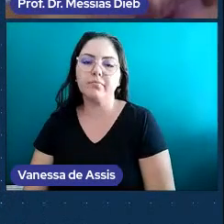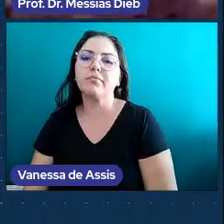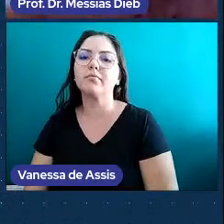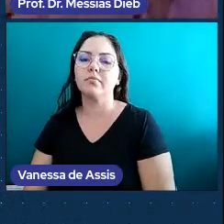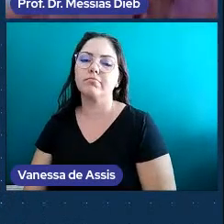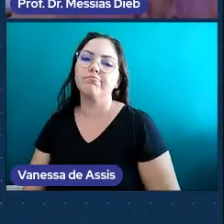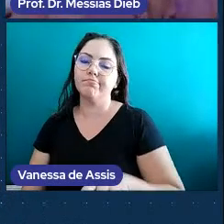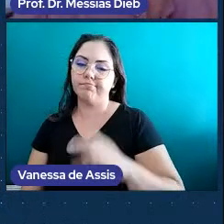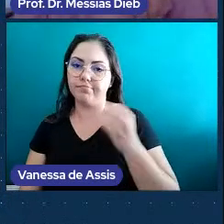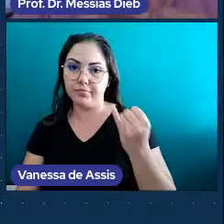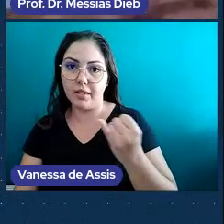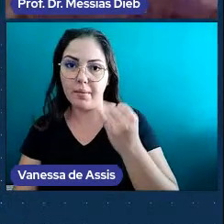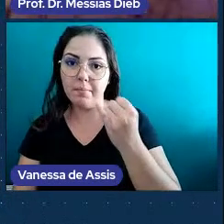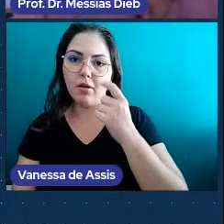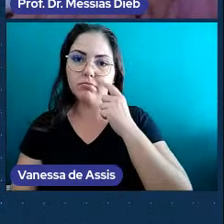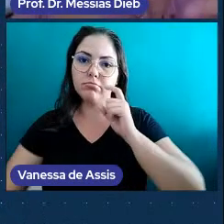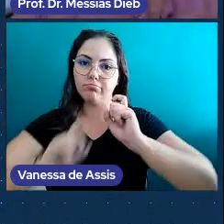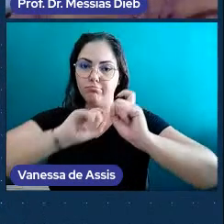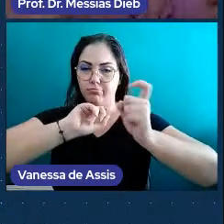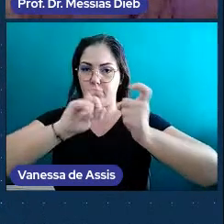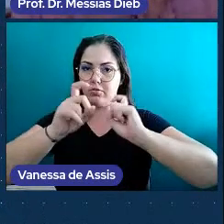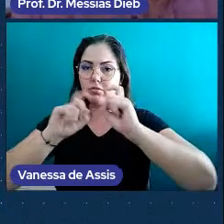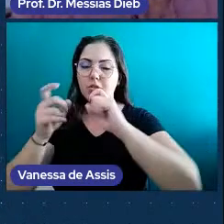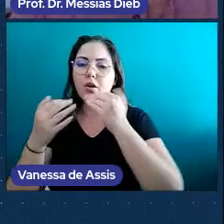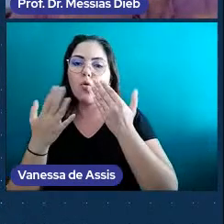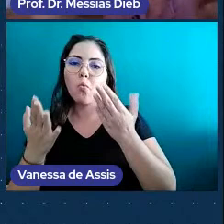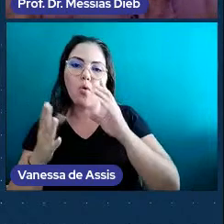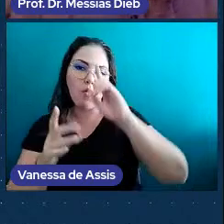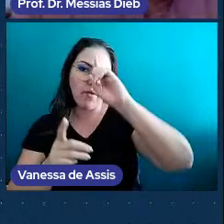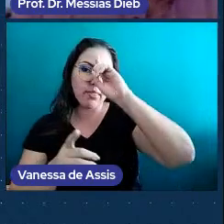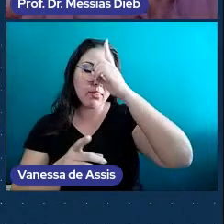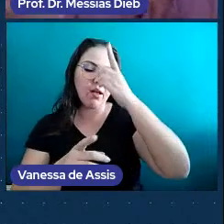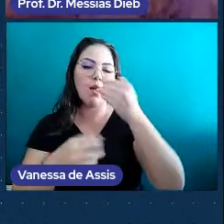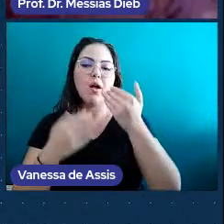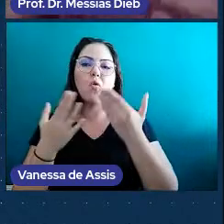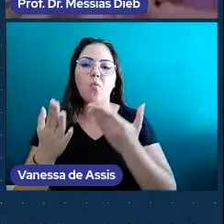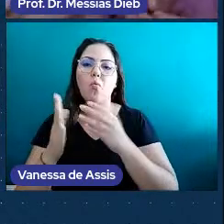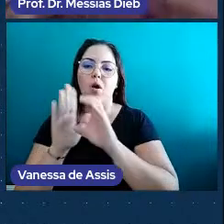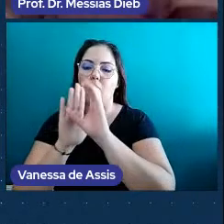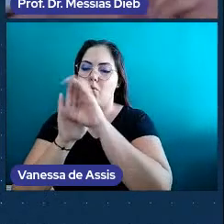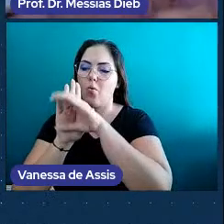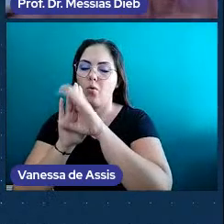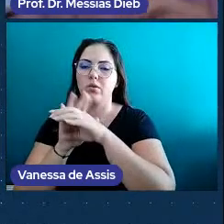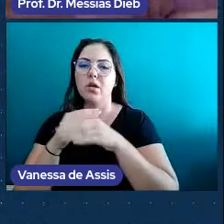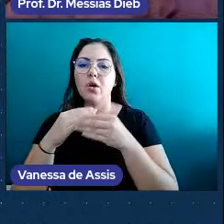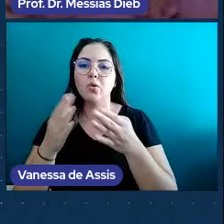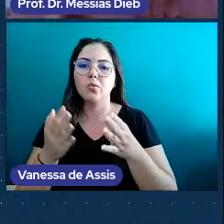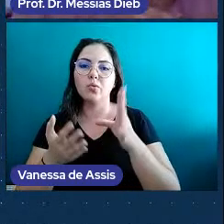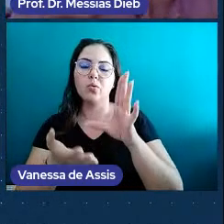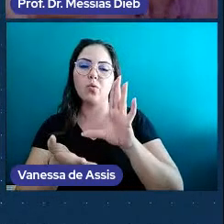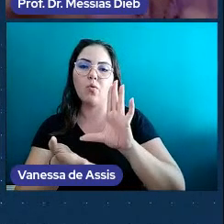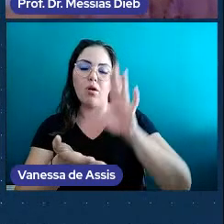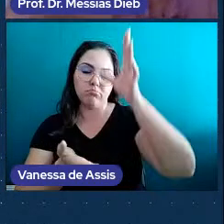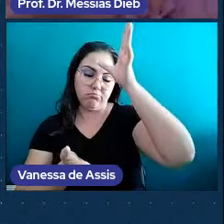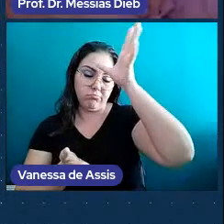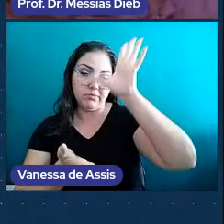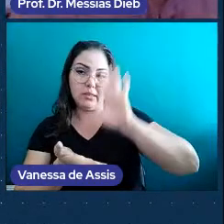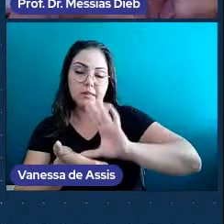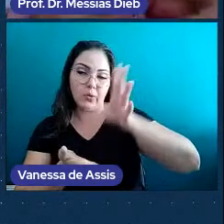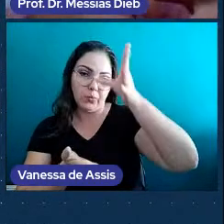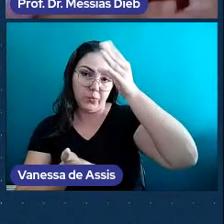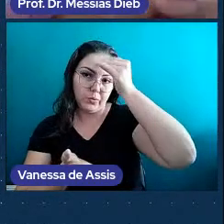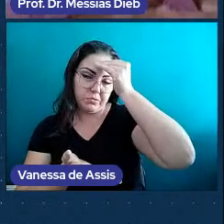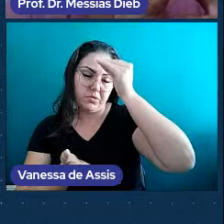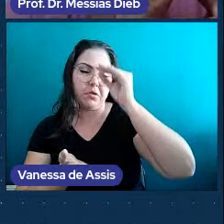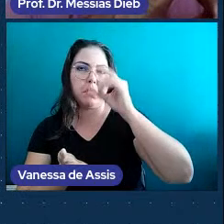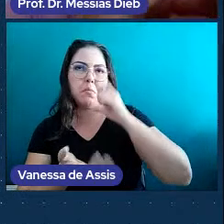eu discuta quais são as ideias, os conceitos, as teorias que vão me ajudar, ou a teoria, né? De repente é só